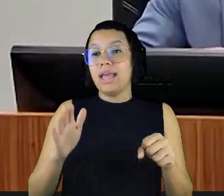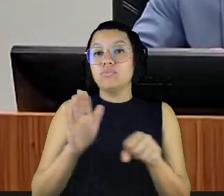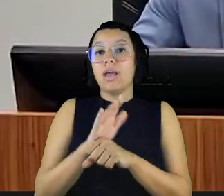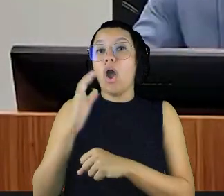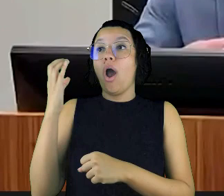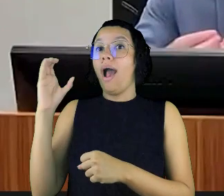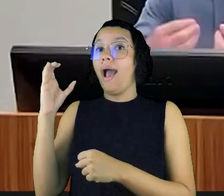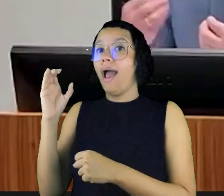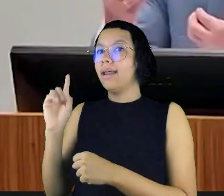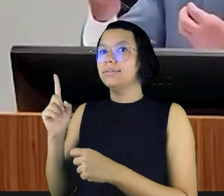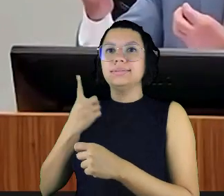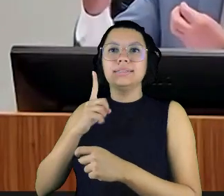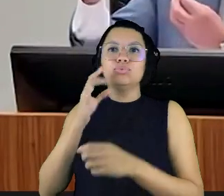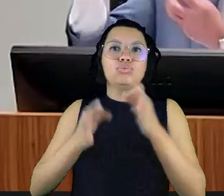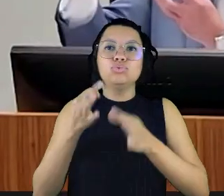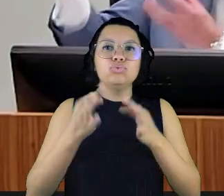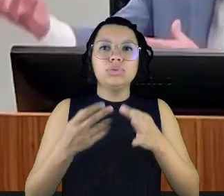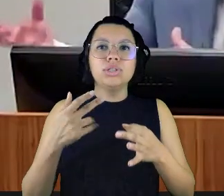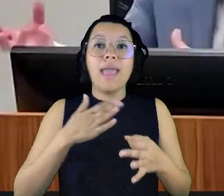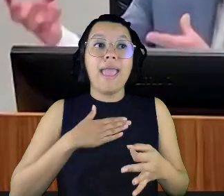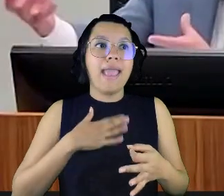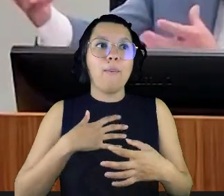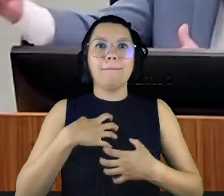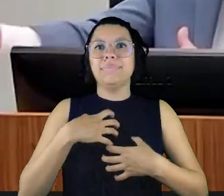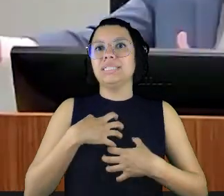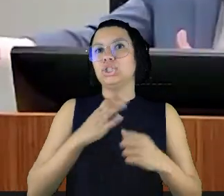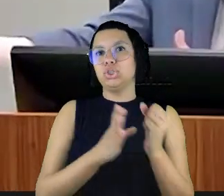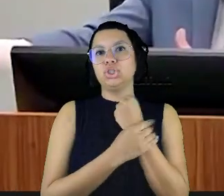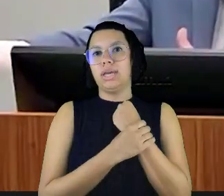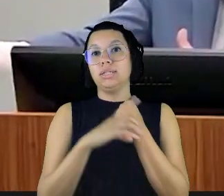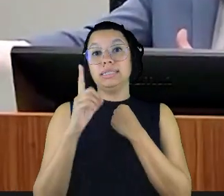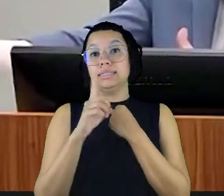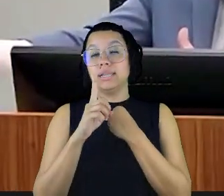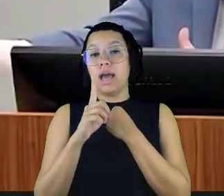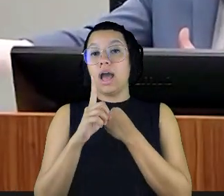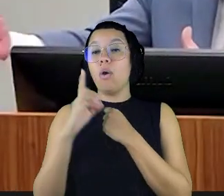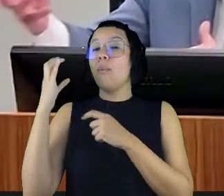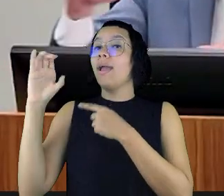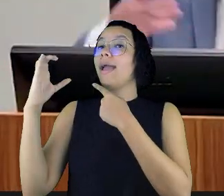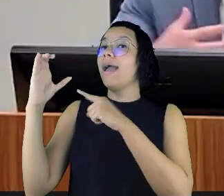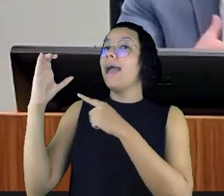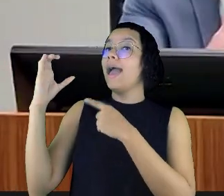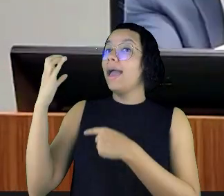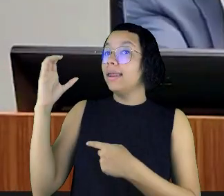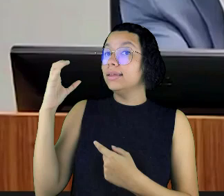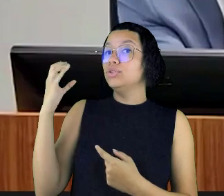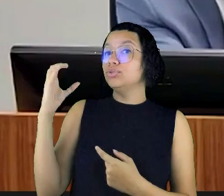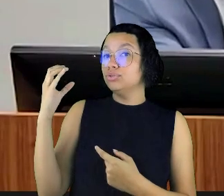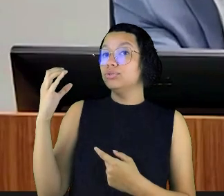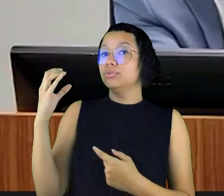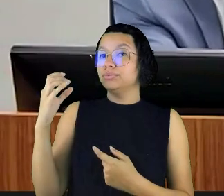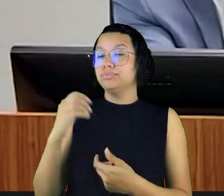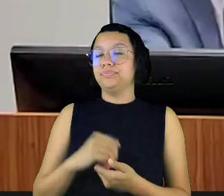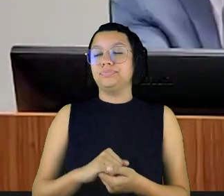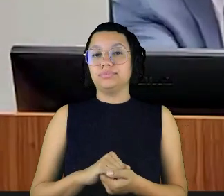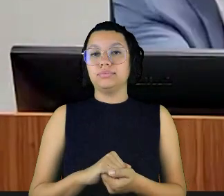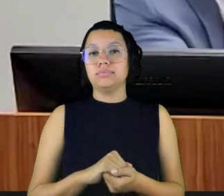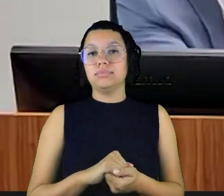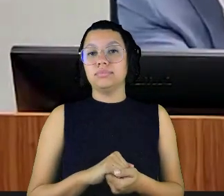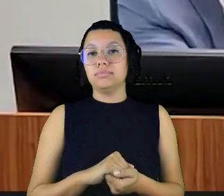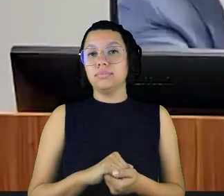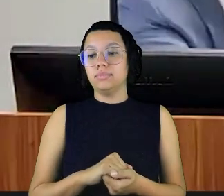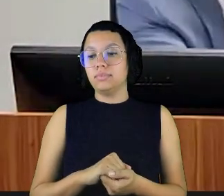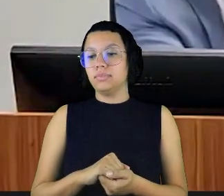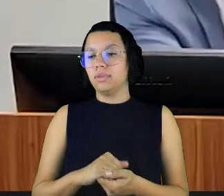que me sentir garantido, é o crédito que tem que ser satisfeito, né? Não dá para você oferecer